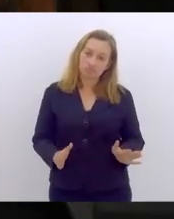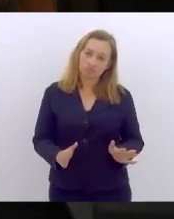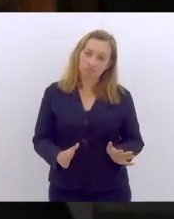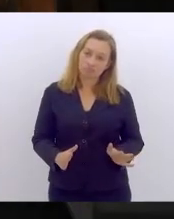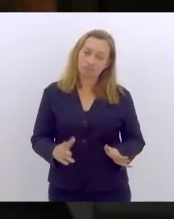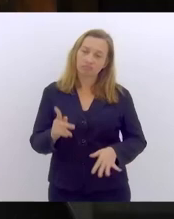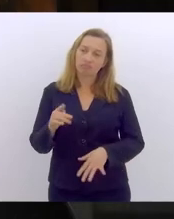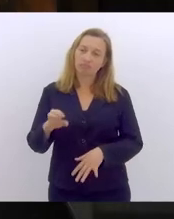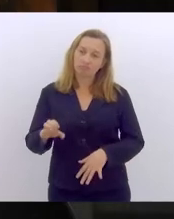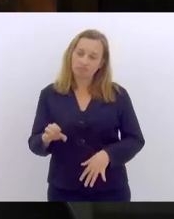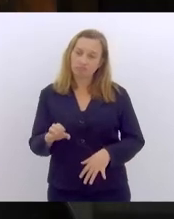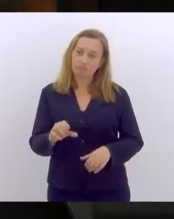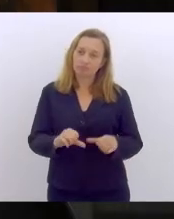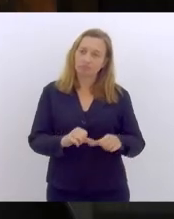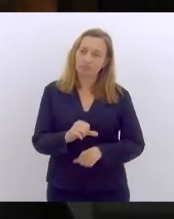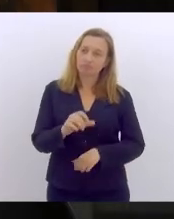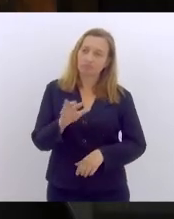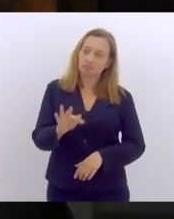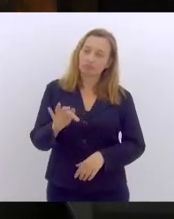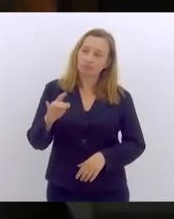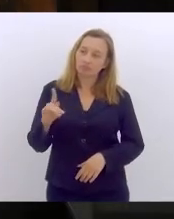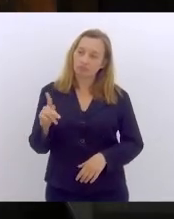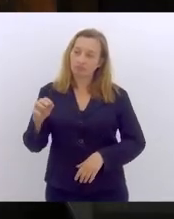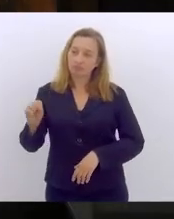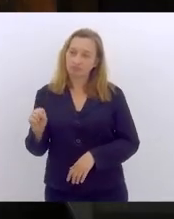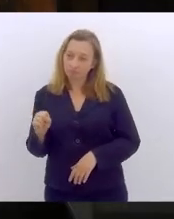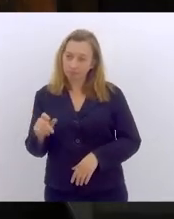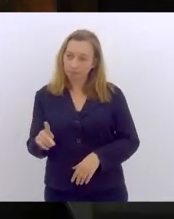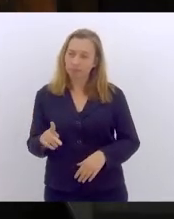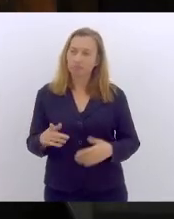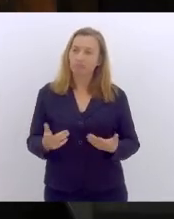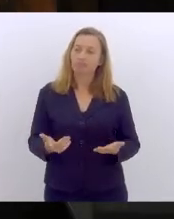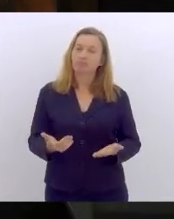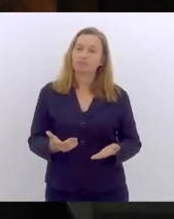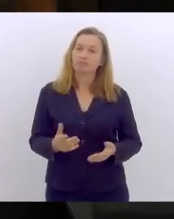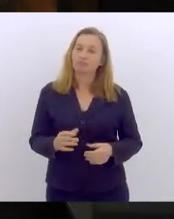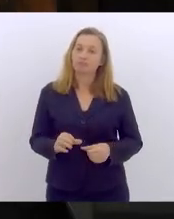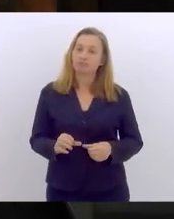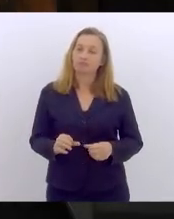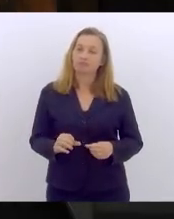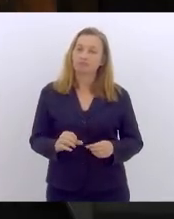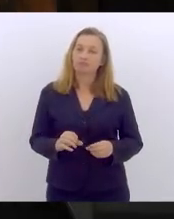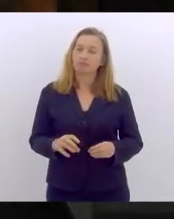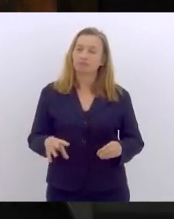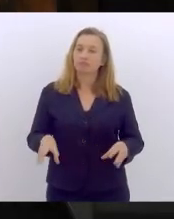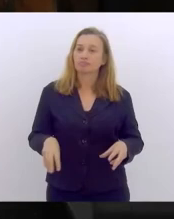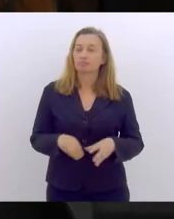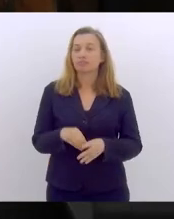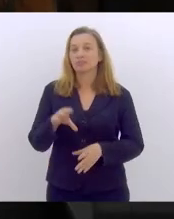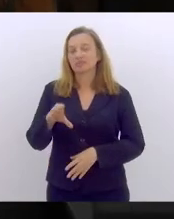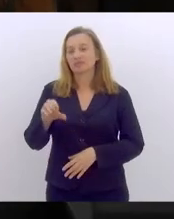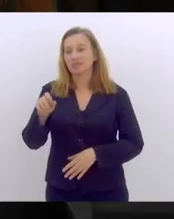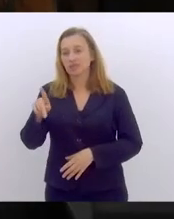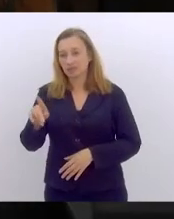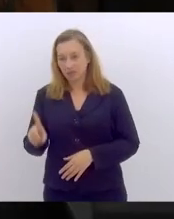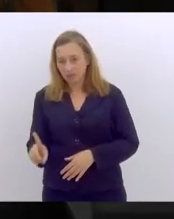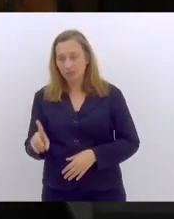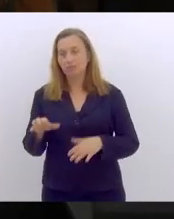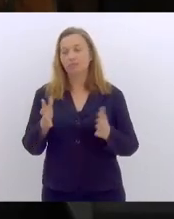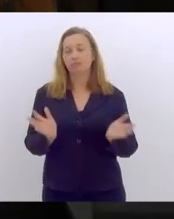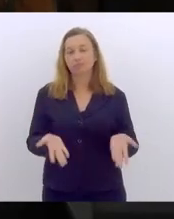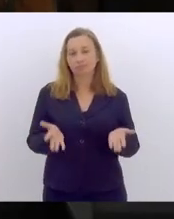virou FESP, e, posteriormente, fundiram a FESP com a Fundação CID, e agora